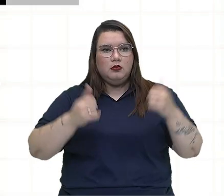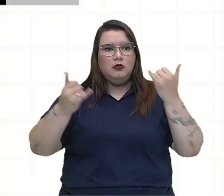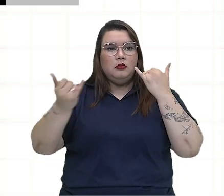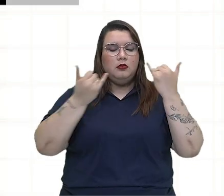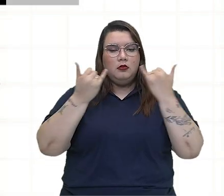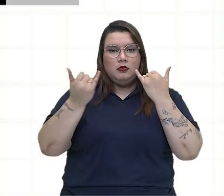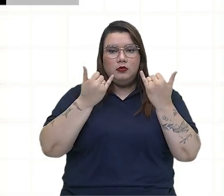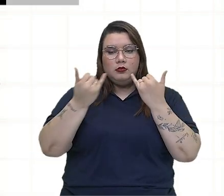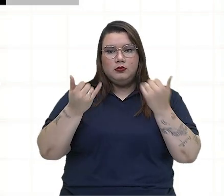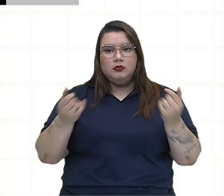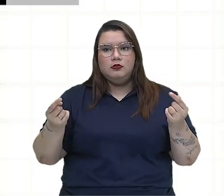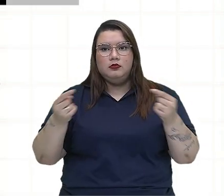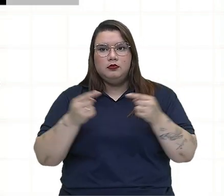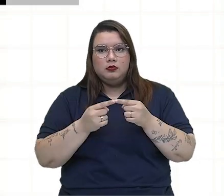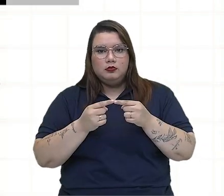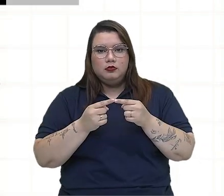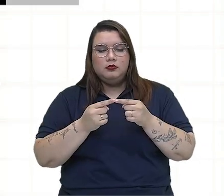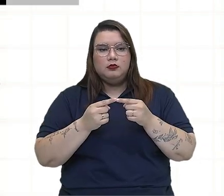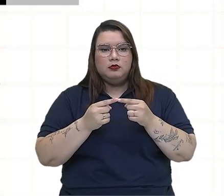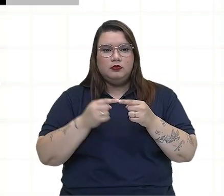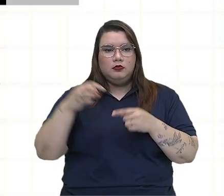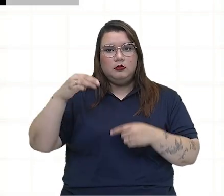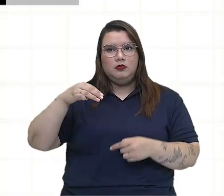né, as informações de